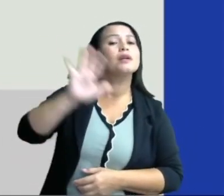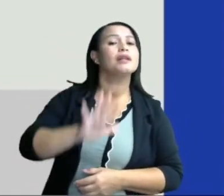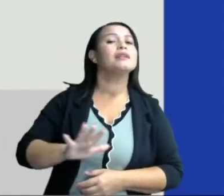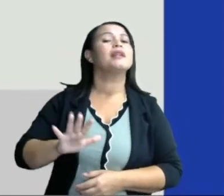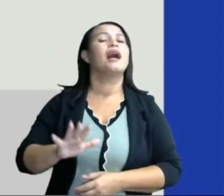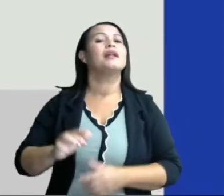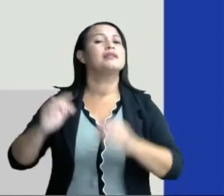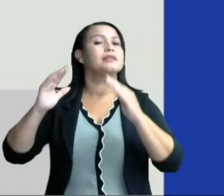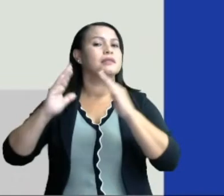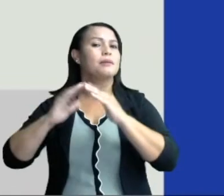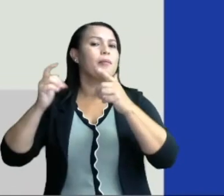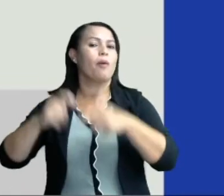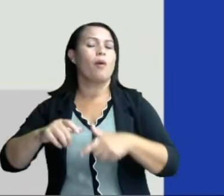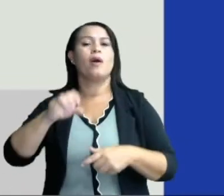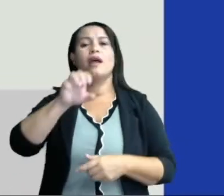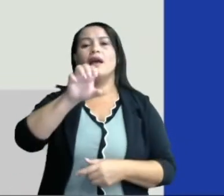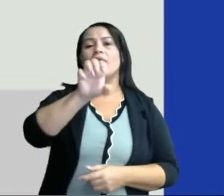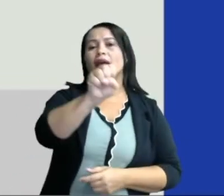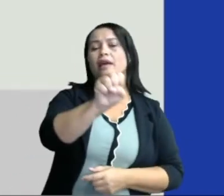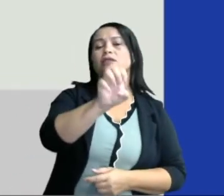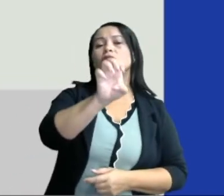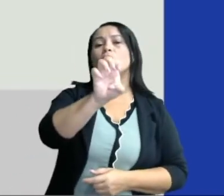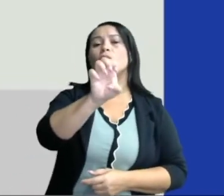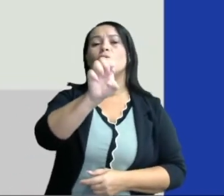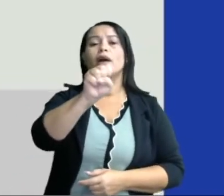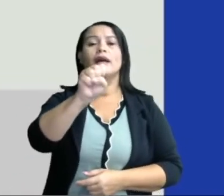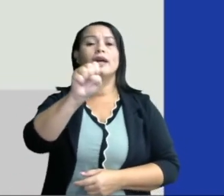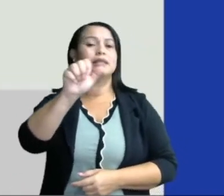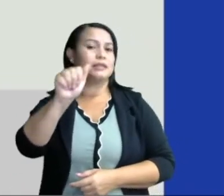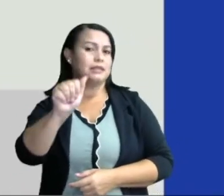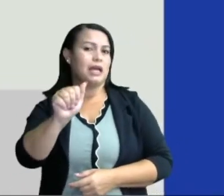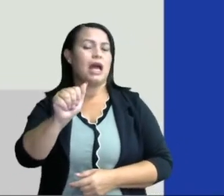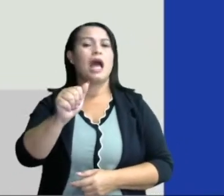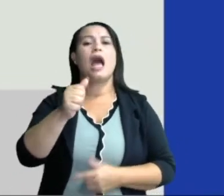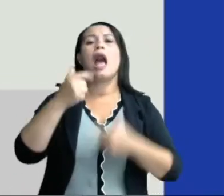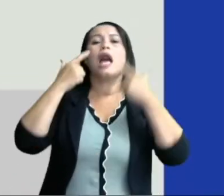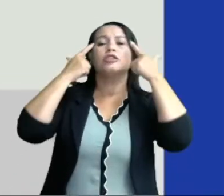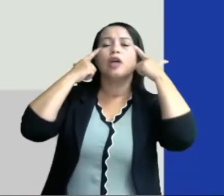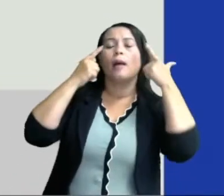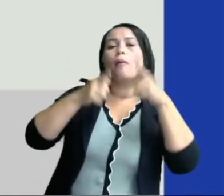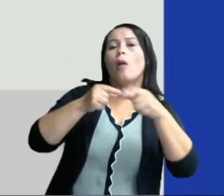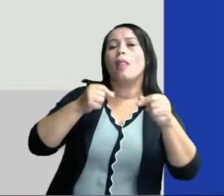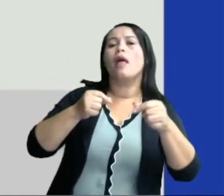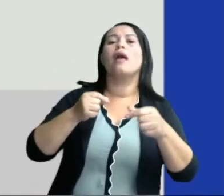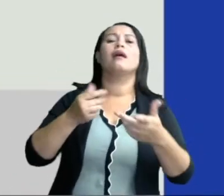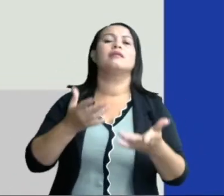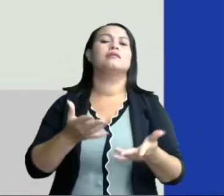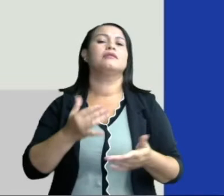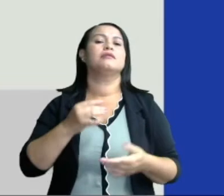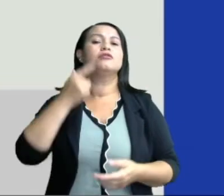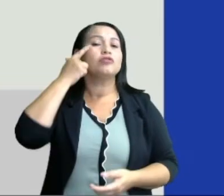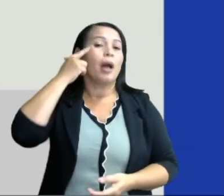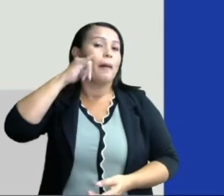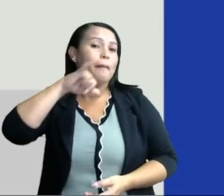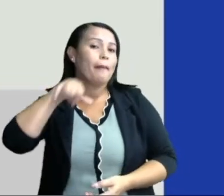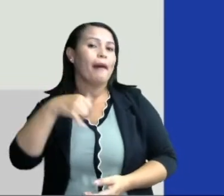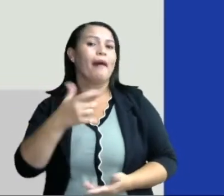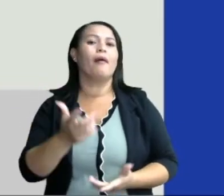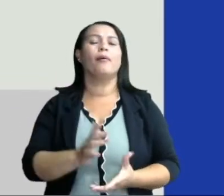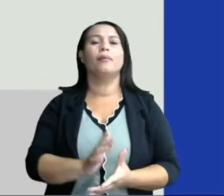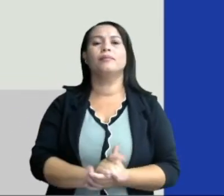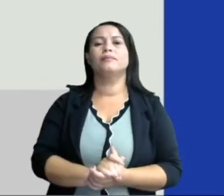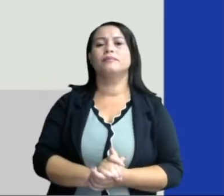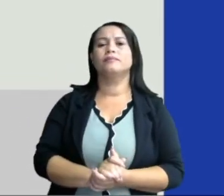usar com ex e esa com S. Japonês, Japão, japonês, japonesa,